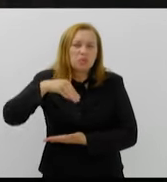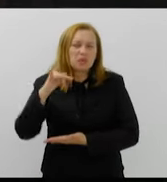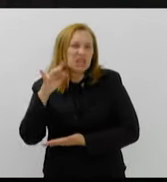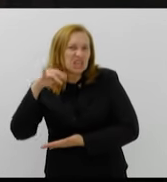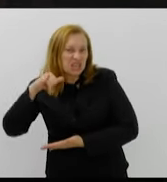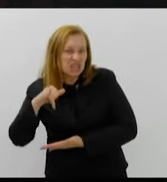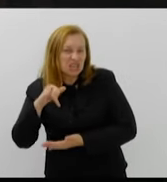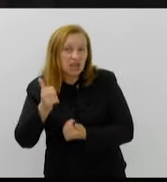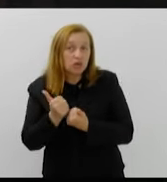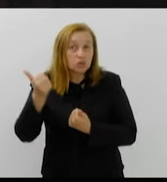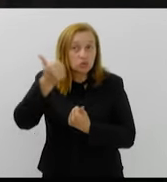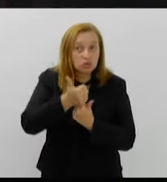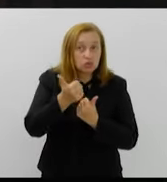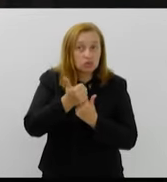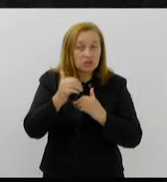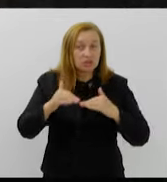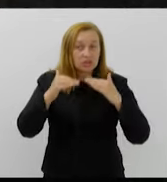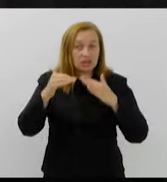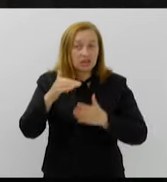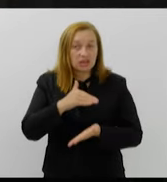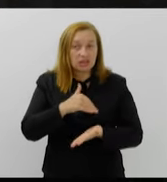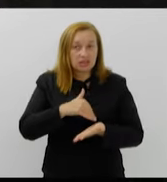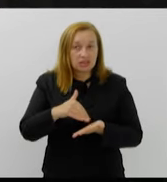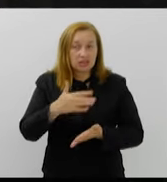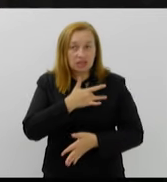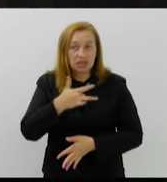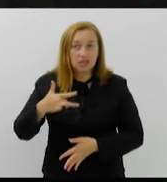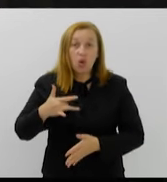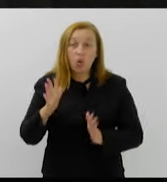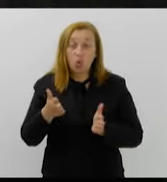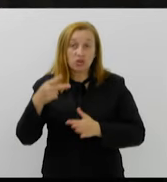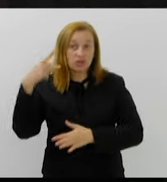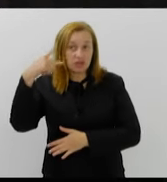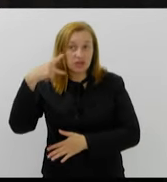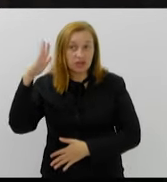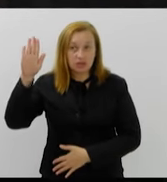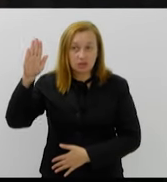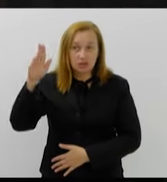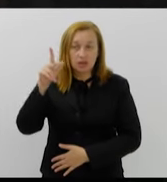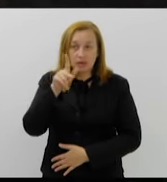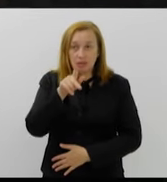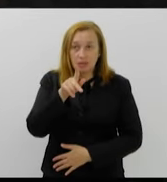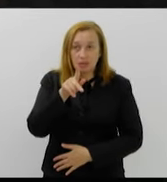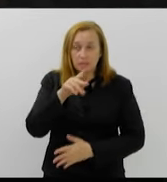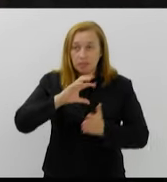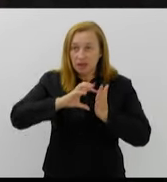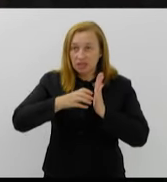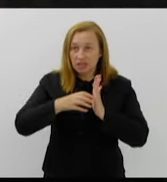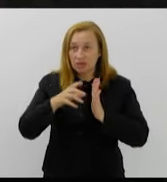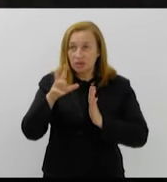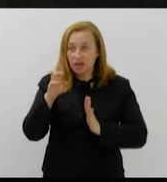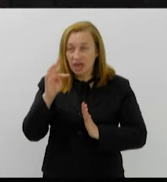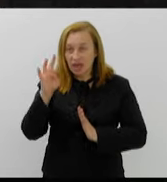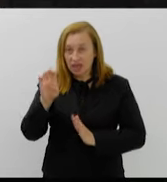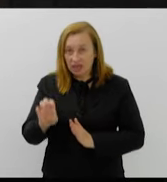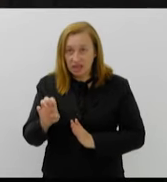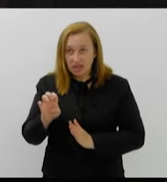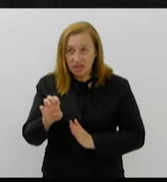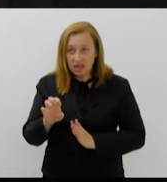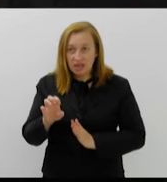subsecretário da Saúde hoje candidato a vereador pelo partido rede em